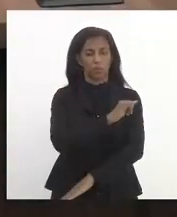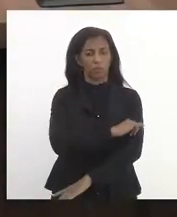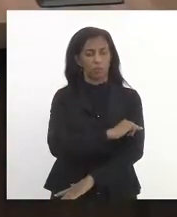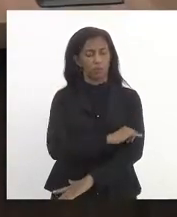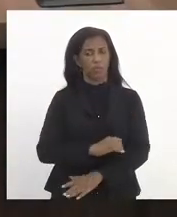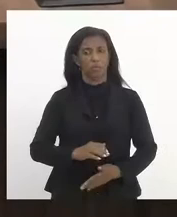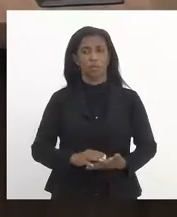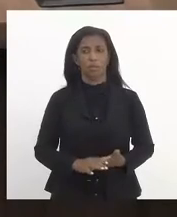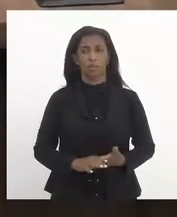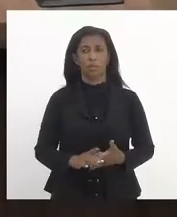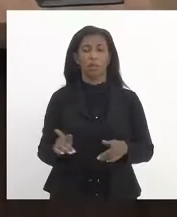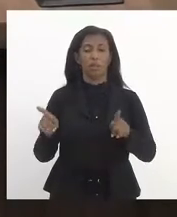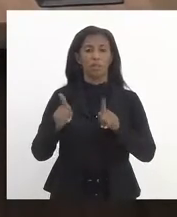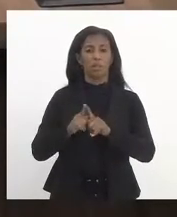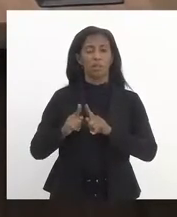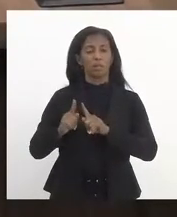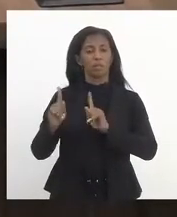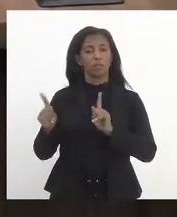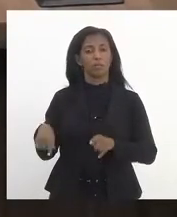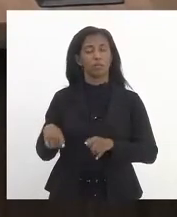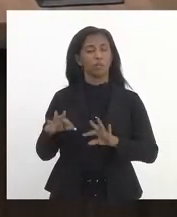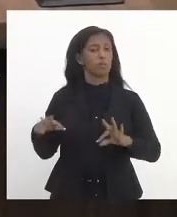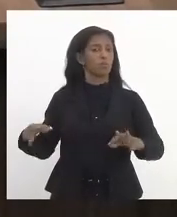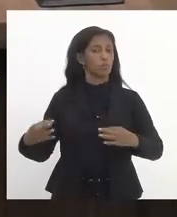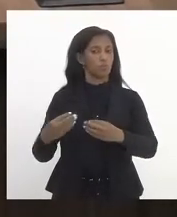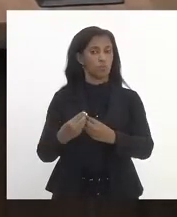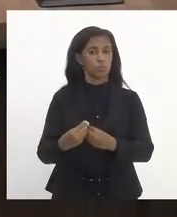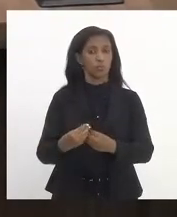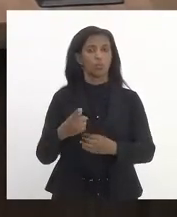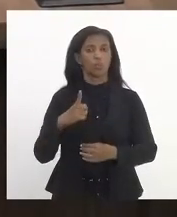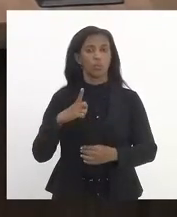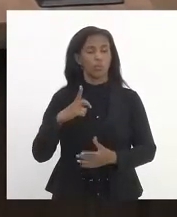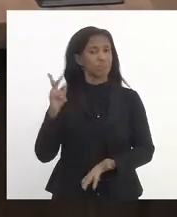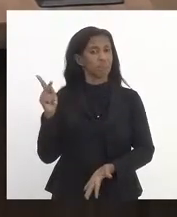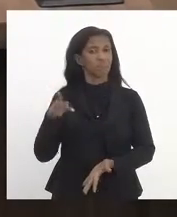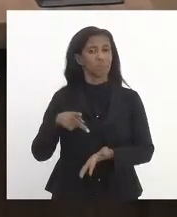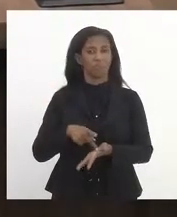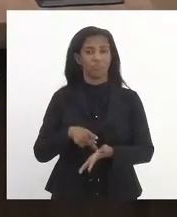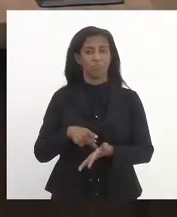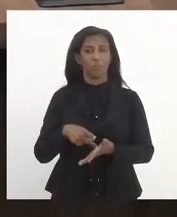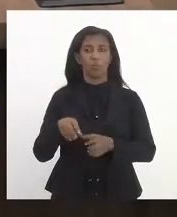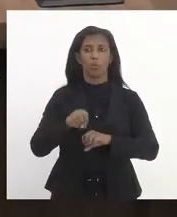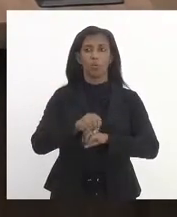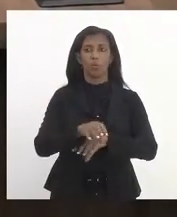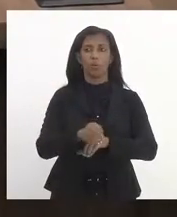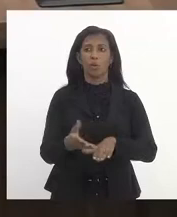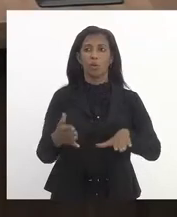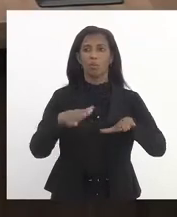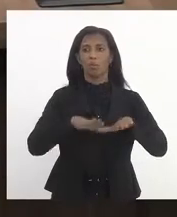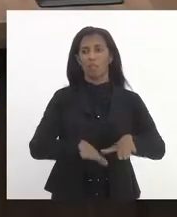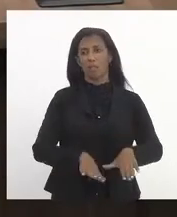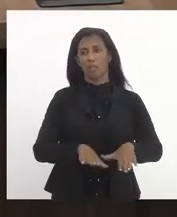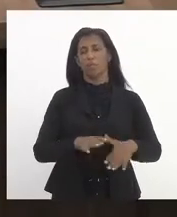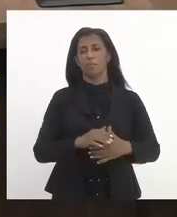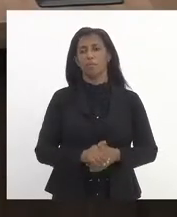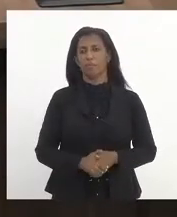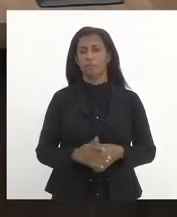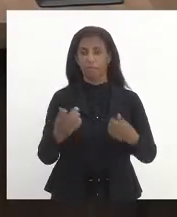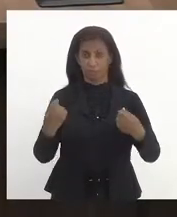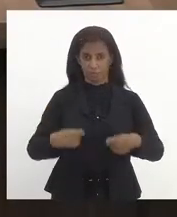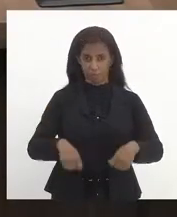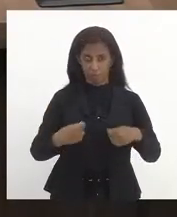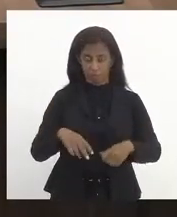Janeiro e no Sistema Estadual de Educação como um todo, a gente tenha, de fato, a educação inclusiva se consolidando. A gente